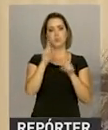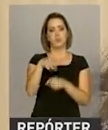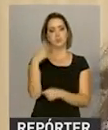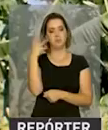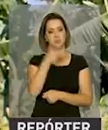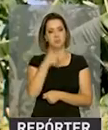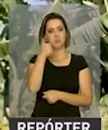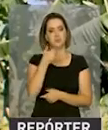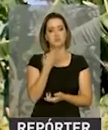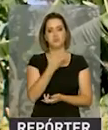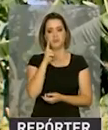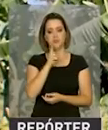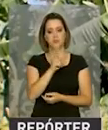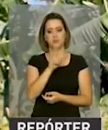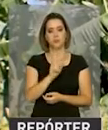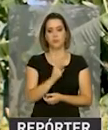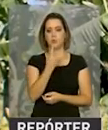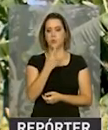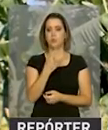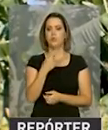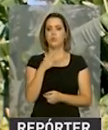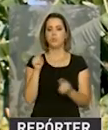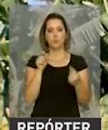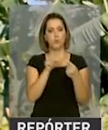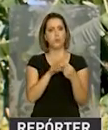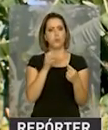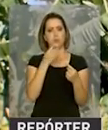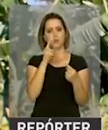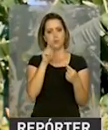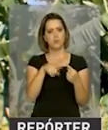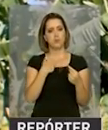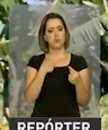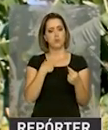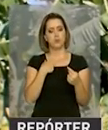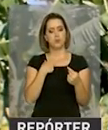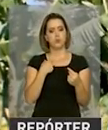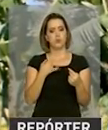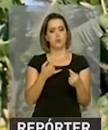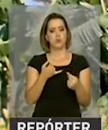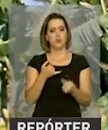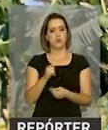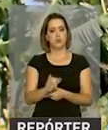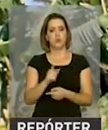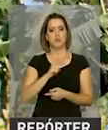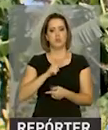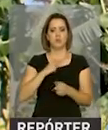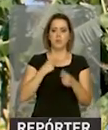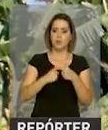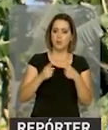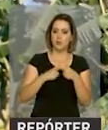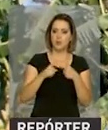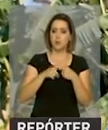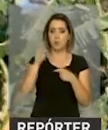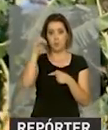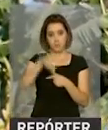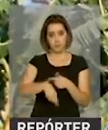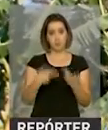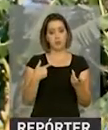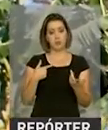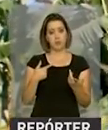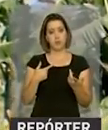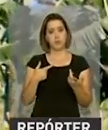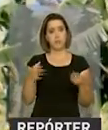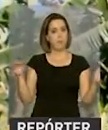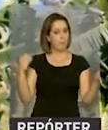bonita de se ver. Um dos grandes benefícios do CSA é justamente isso. Se eu haver uma intempérie aqui dentro da chácara e eu ter a